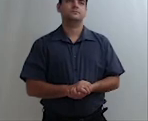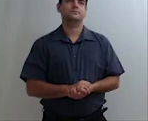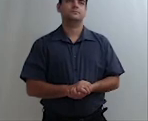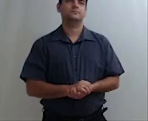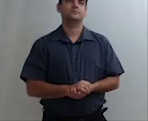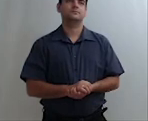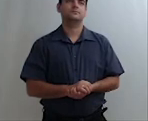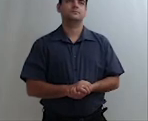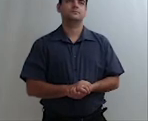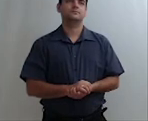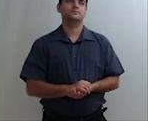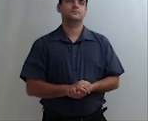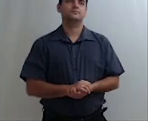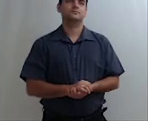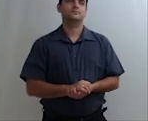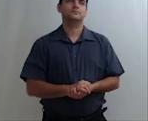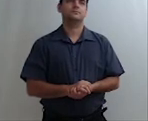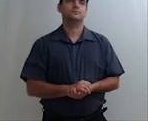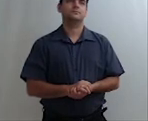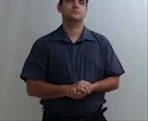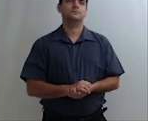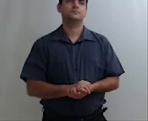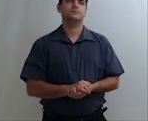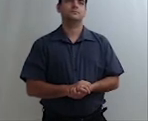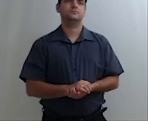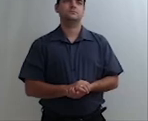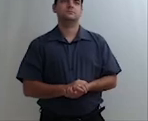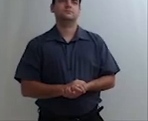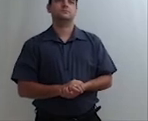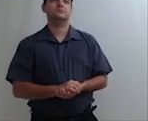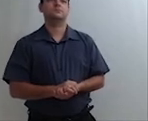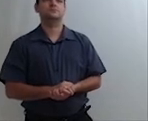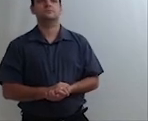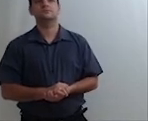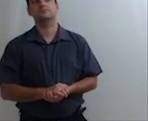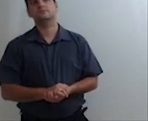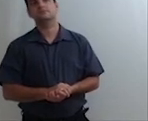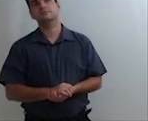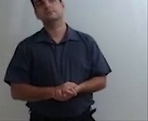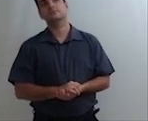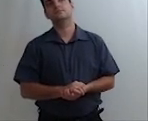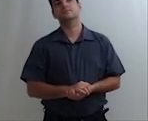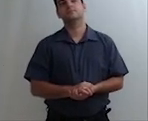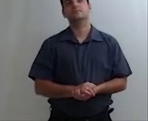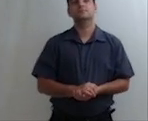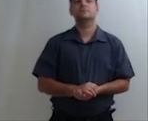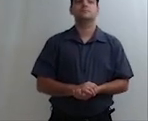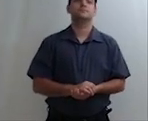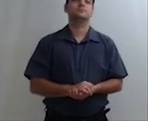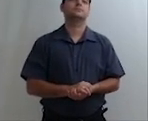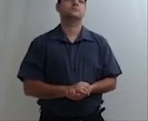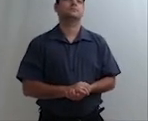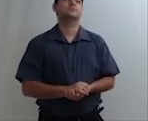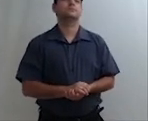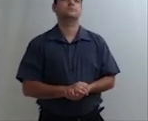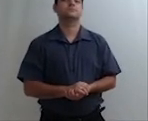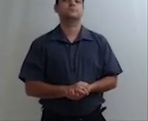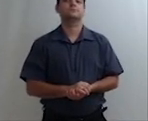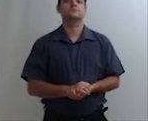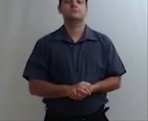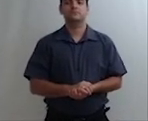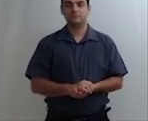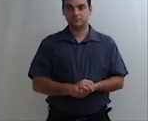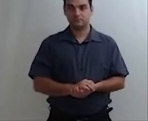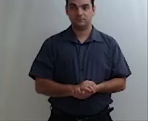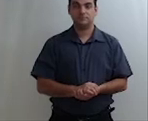longo Deixa eu ver se eu não eu tenho condição de fazer vamos fazer a leitura pelo voto mesmo eh com